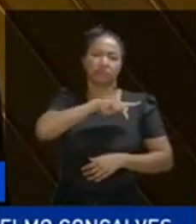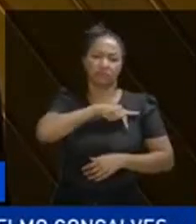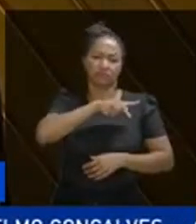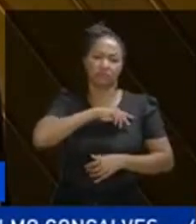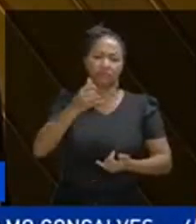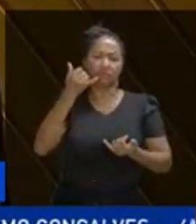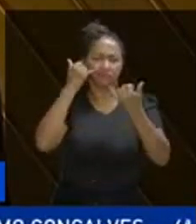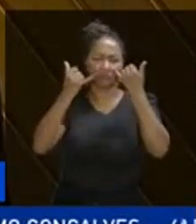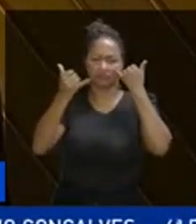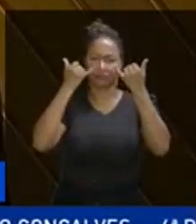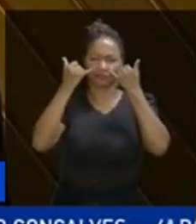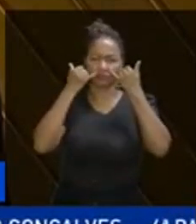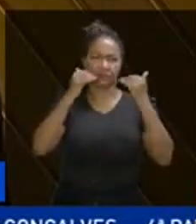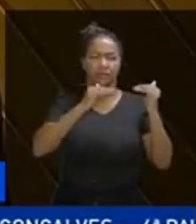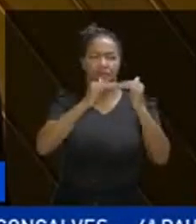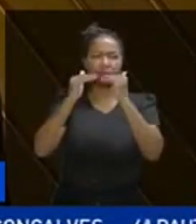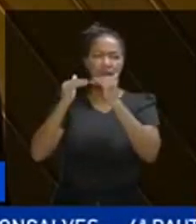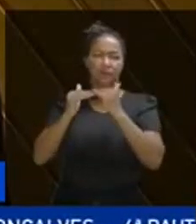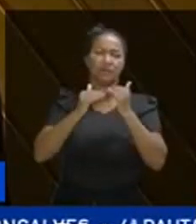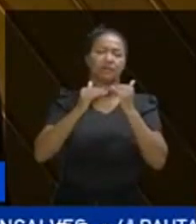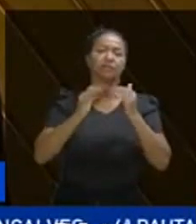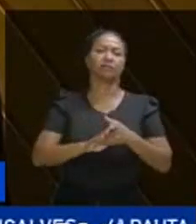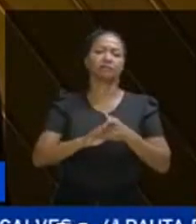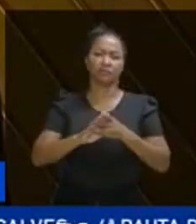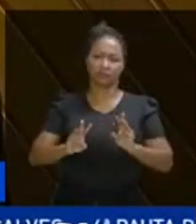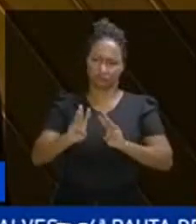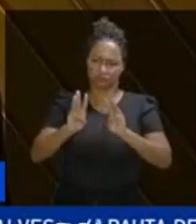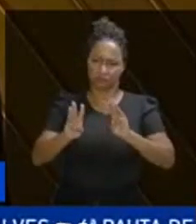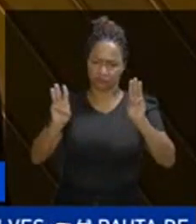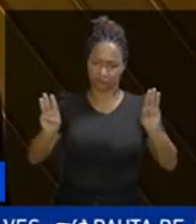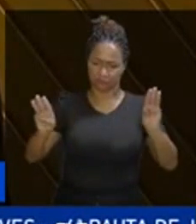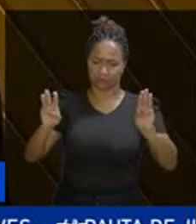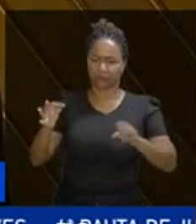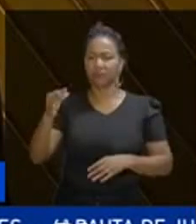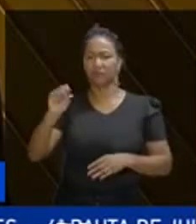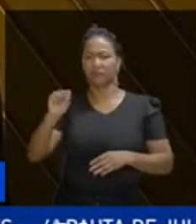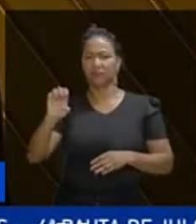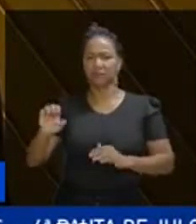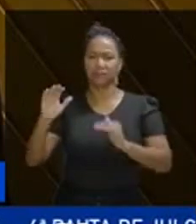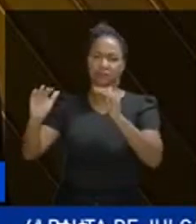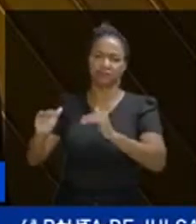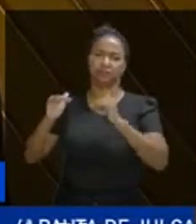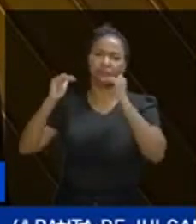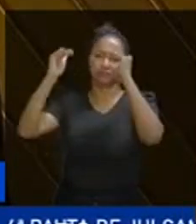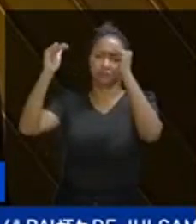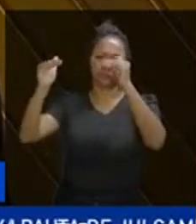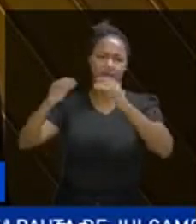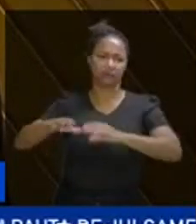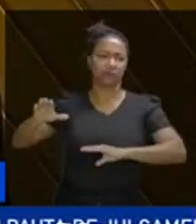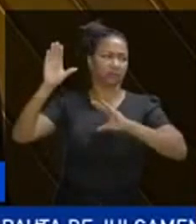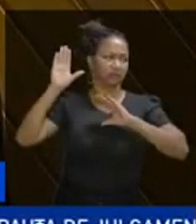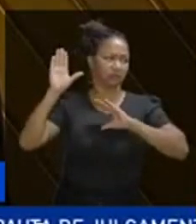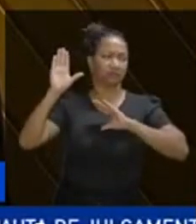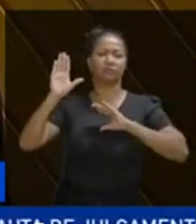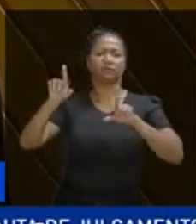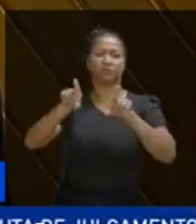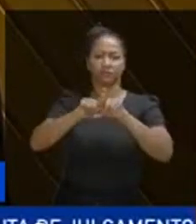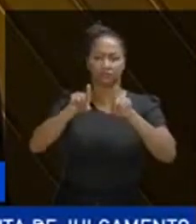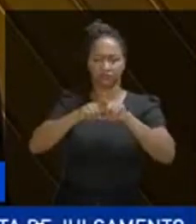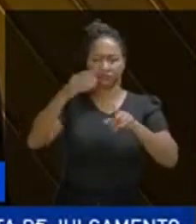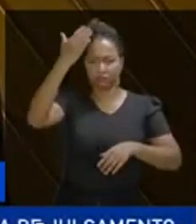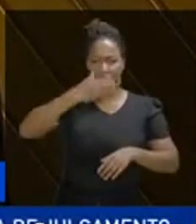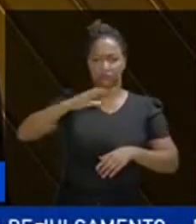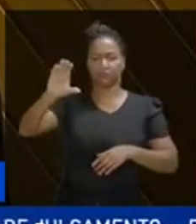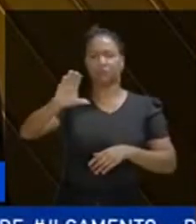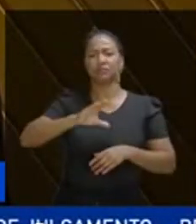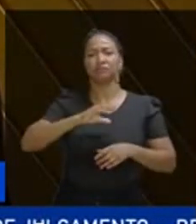com informações disponíveis no sítio do Tribunal Superior Eleitoral, na página de divulgação de candidaturas e de prestação de